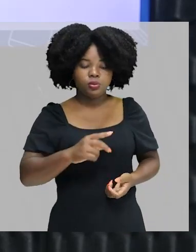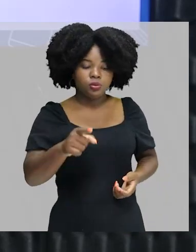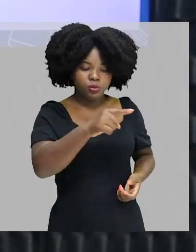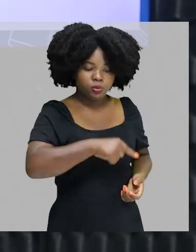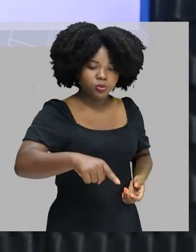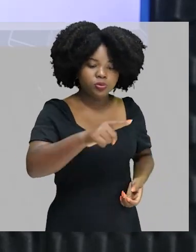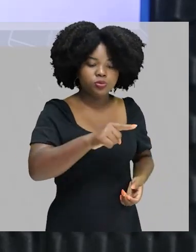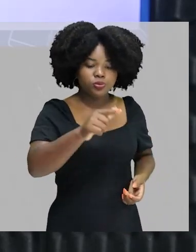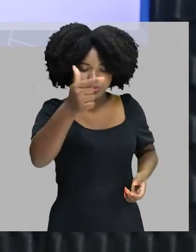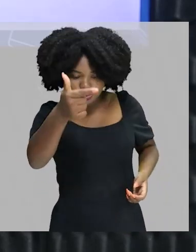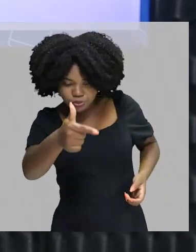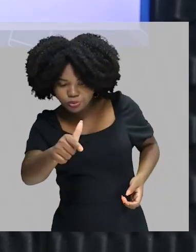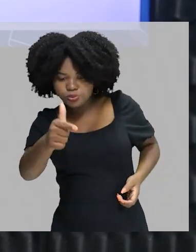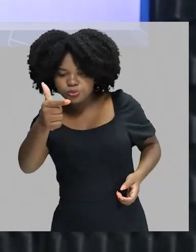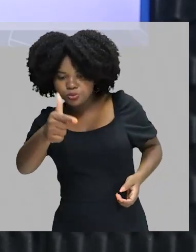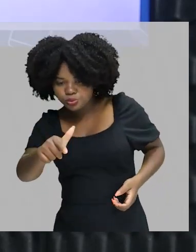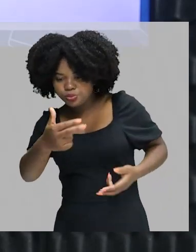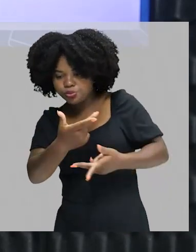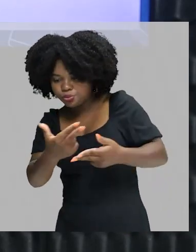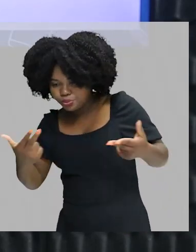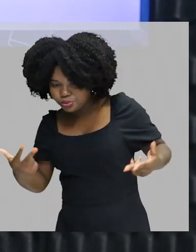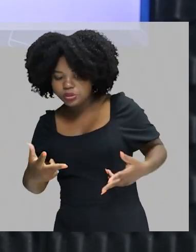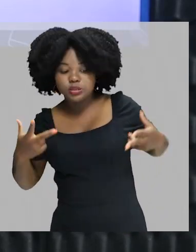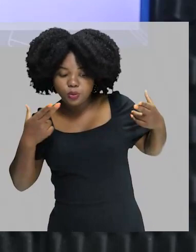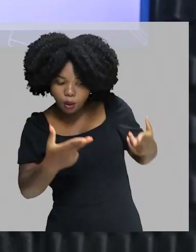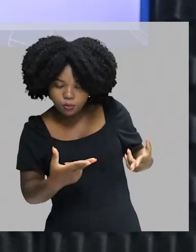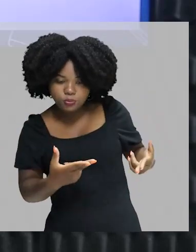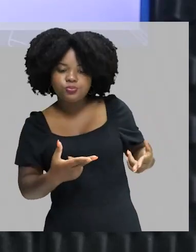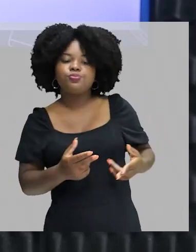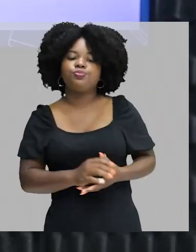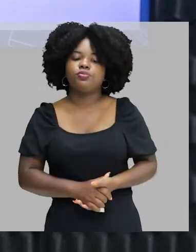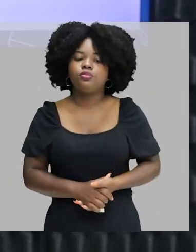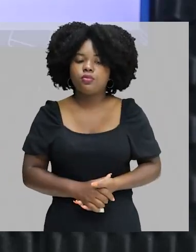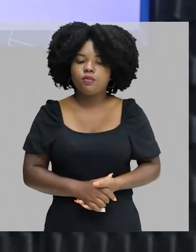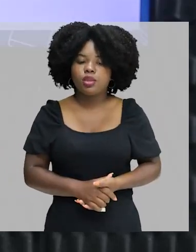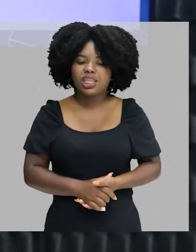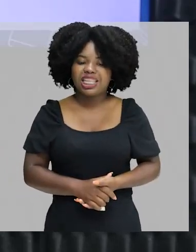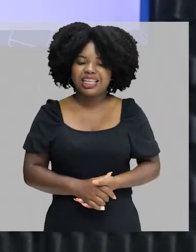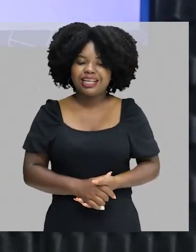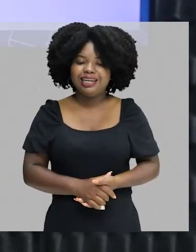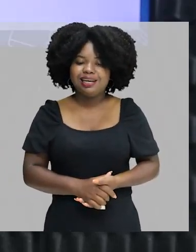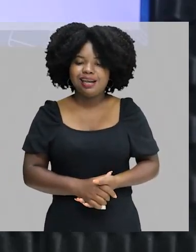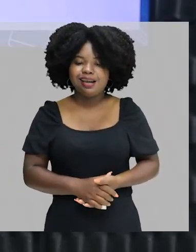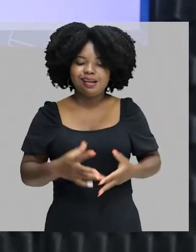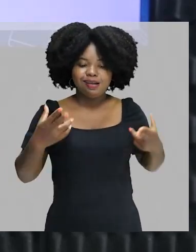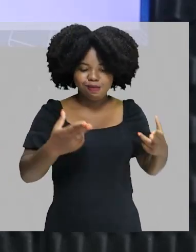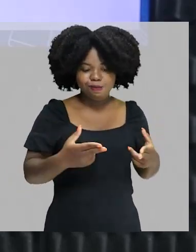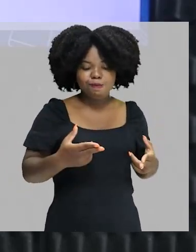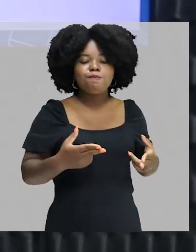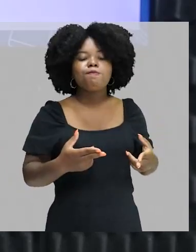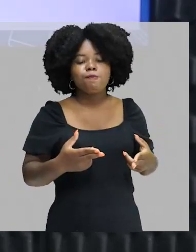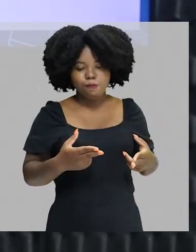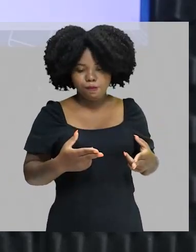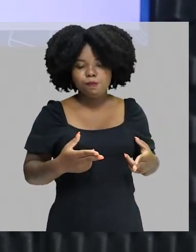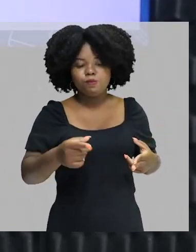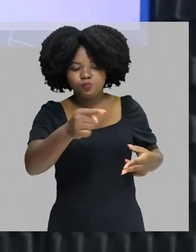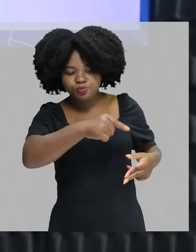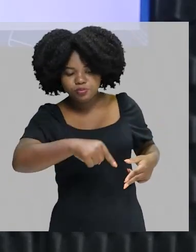se repetindo várias vezes, certo? Por ser feito de um mesmo fragmento, ou seja, de um